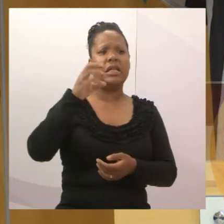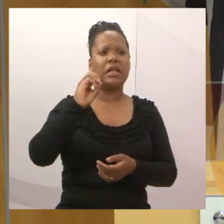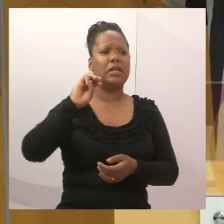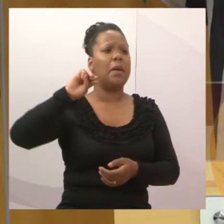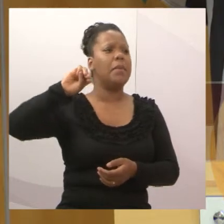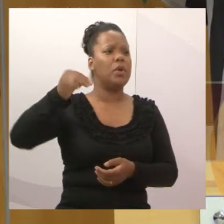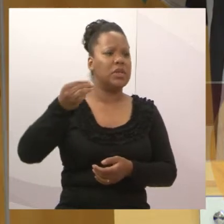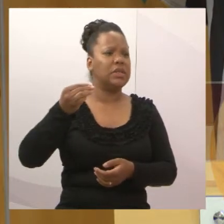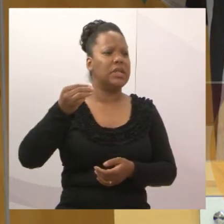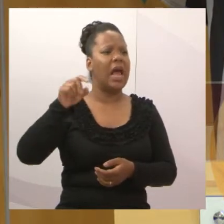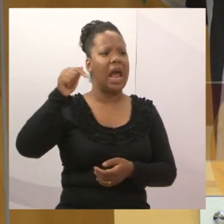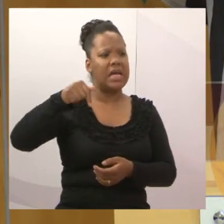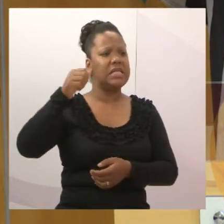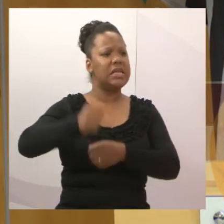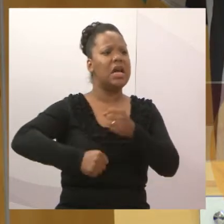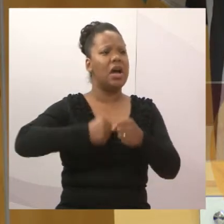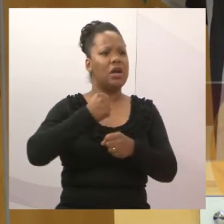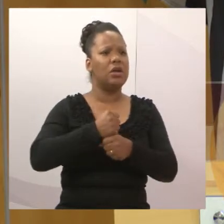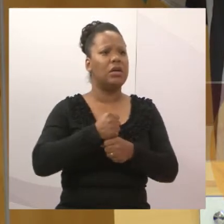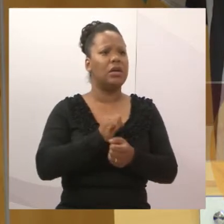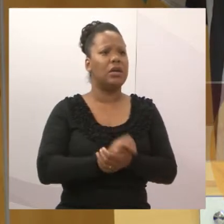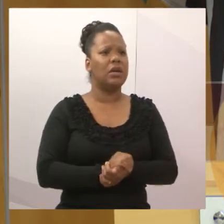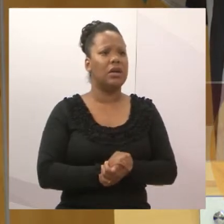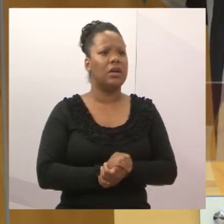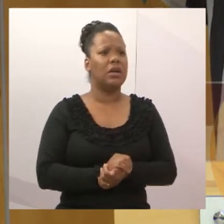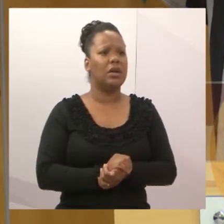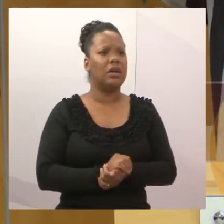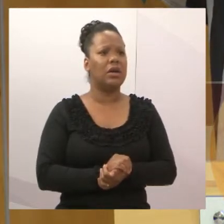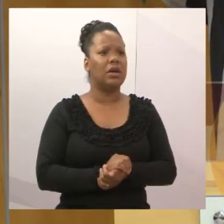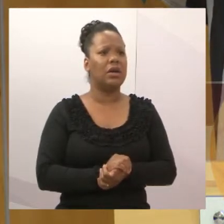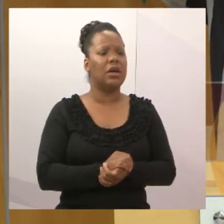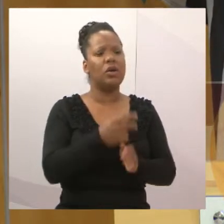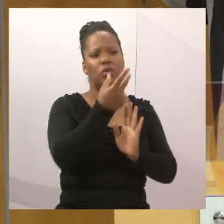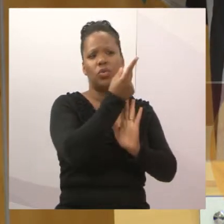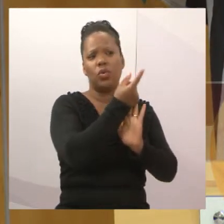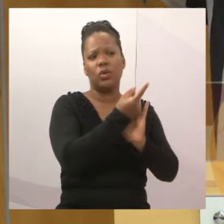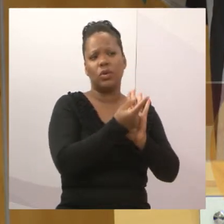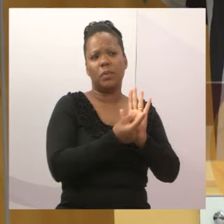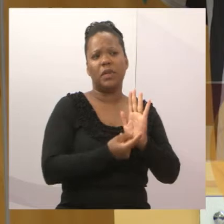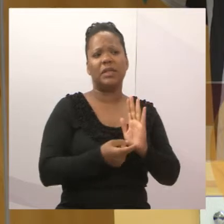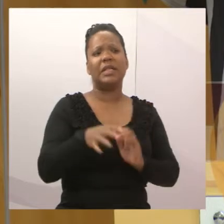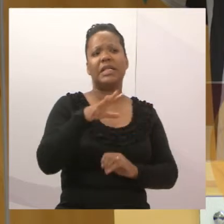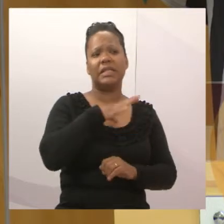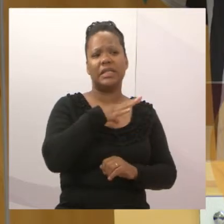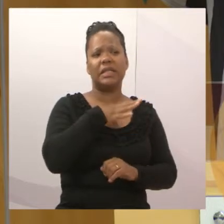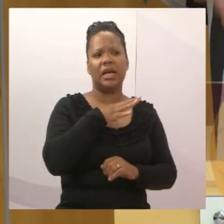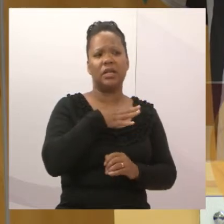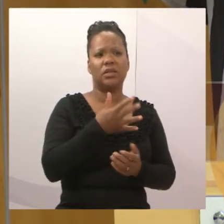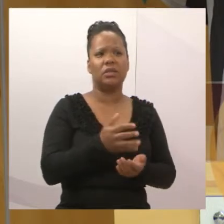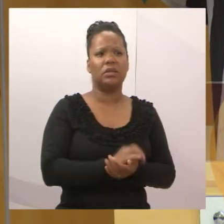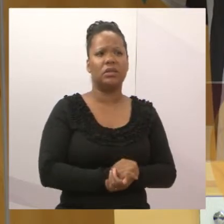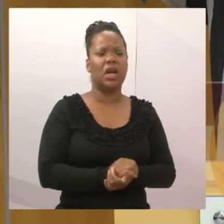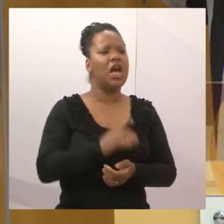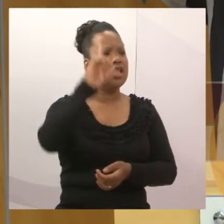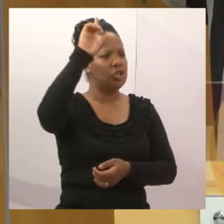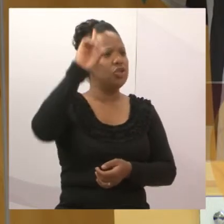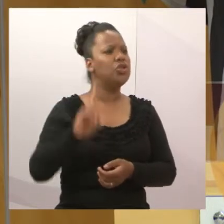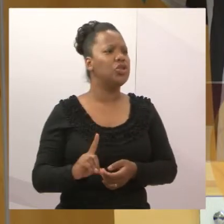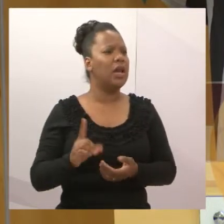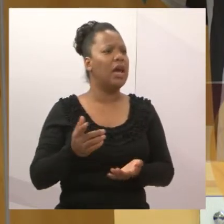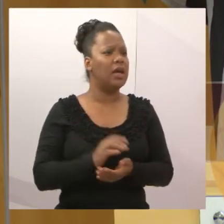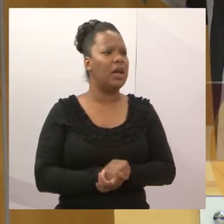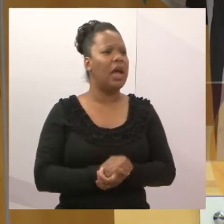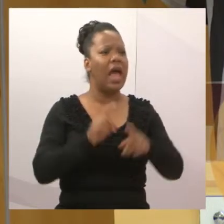milhões esse ano no orçamento do município. Eu tenho o direito de cobrar pública,